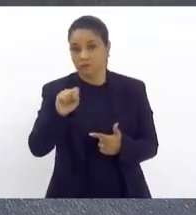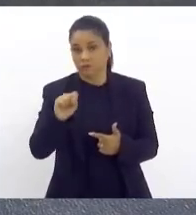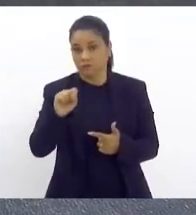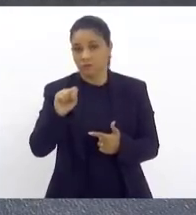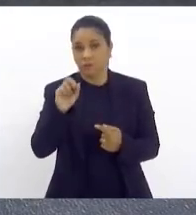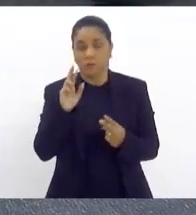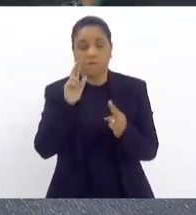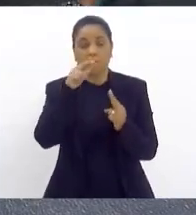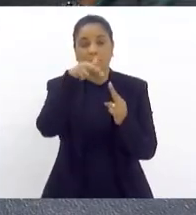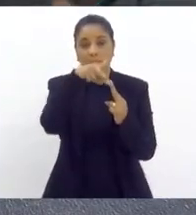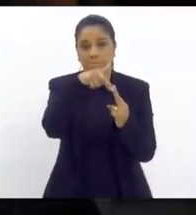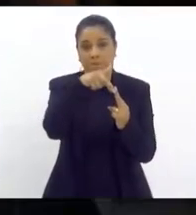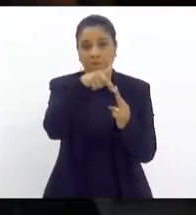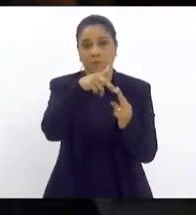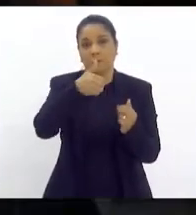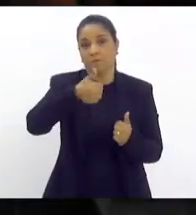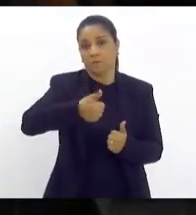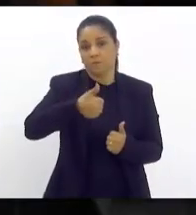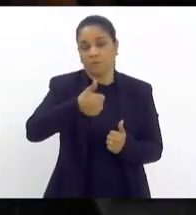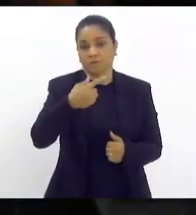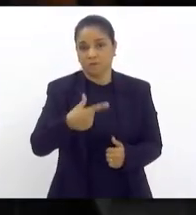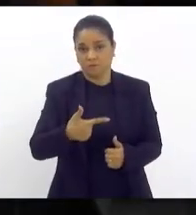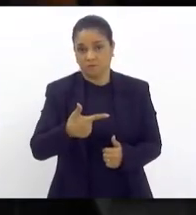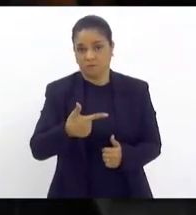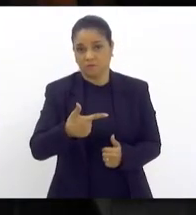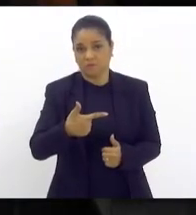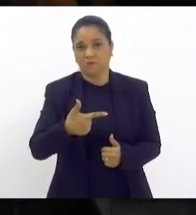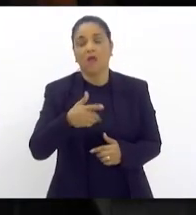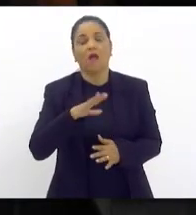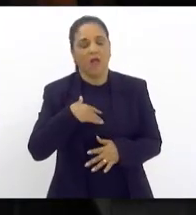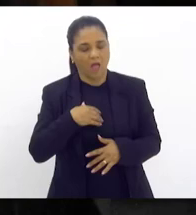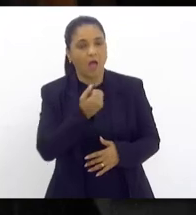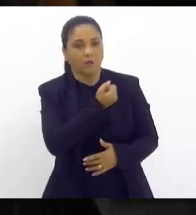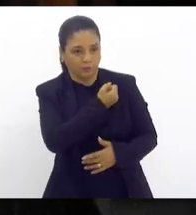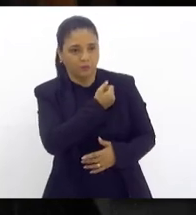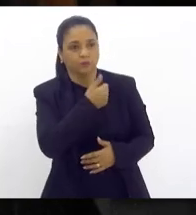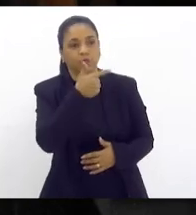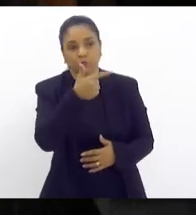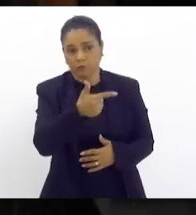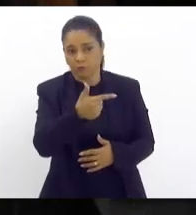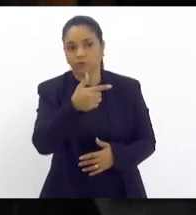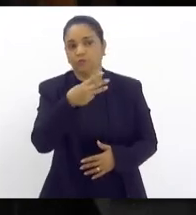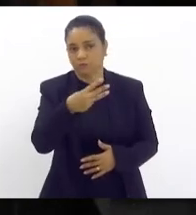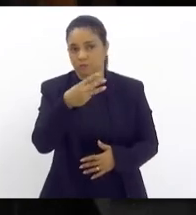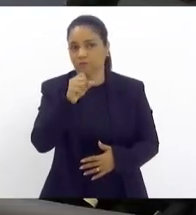primeiro e segundo 2 3 8 obrigado